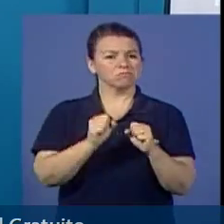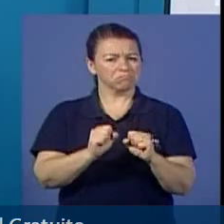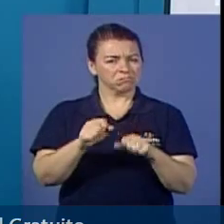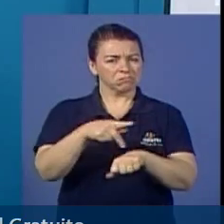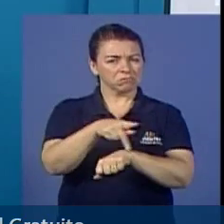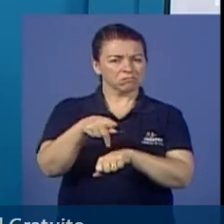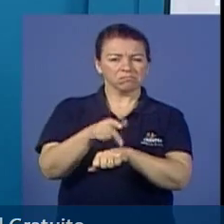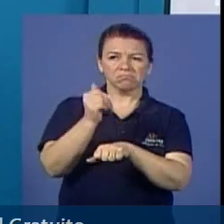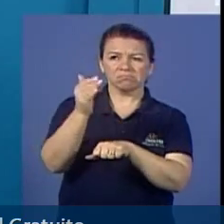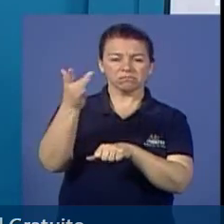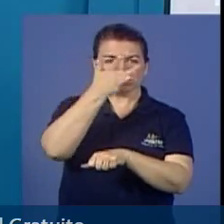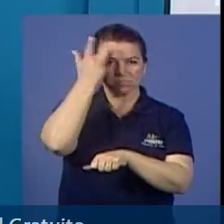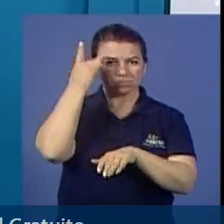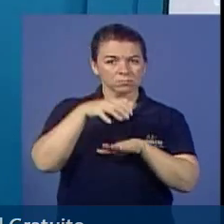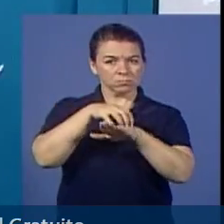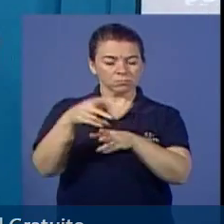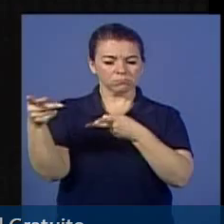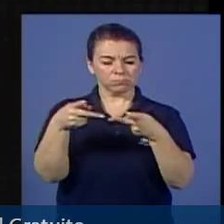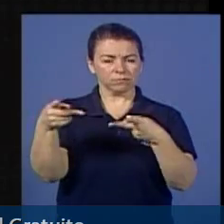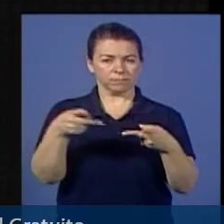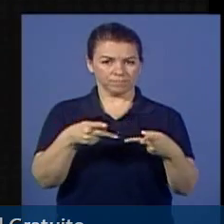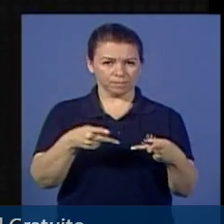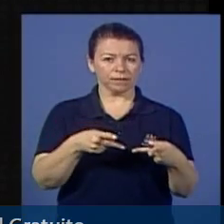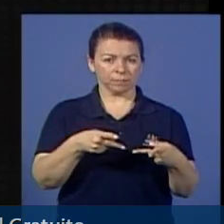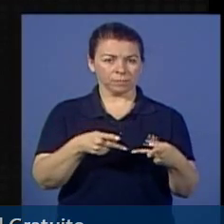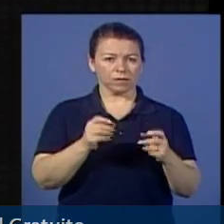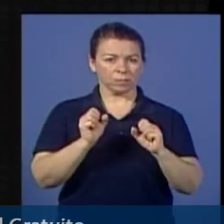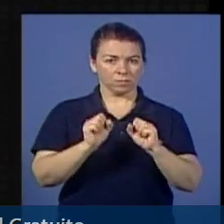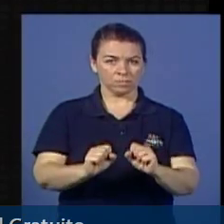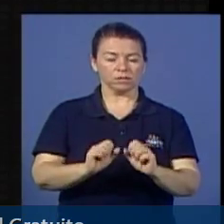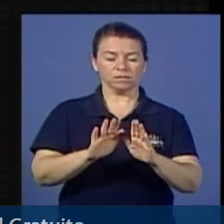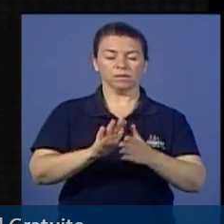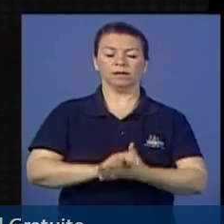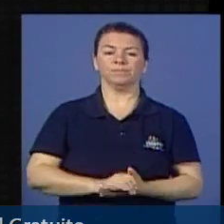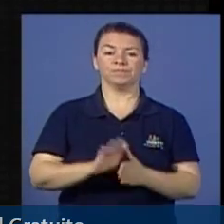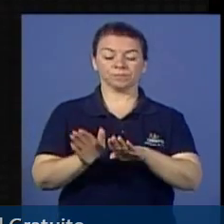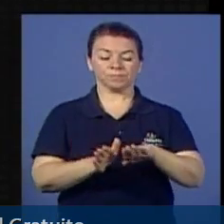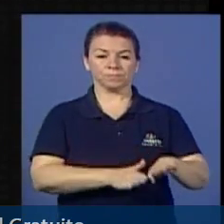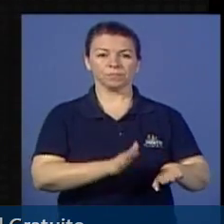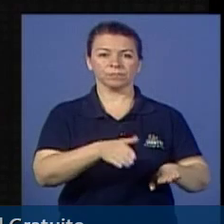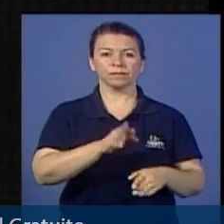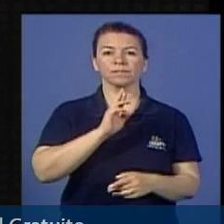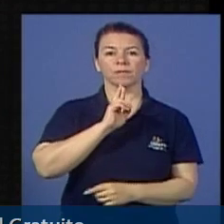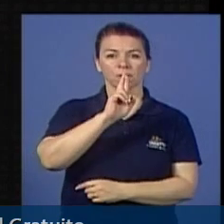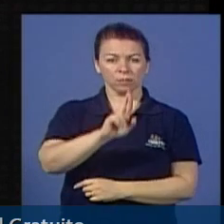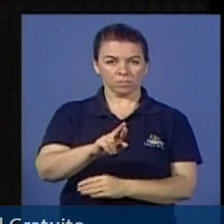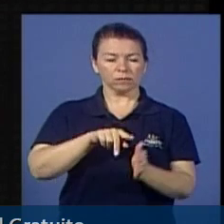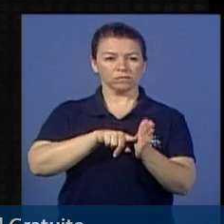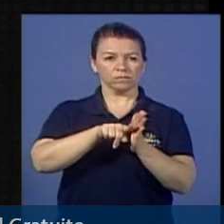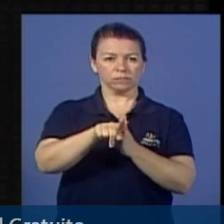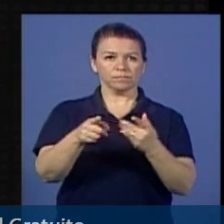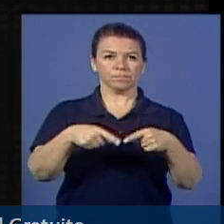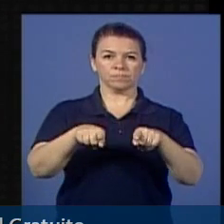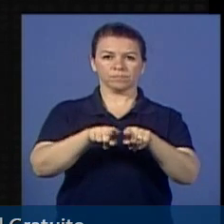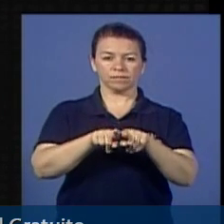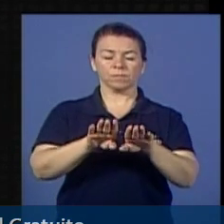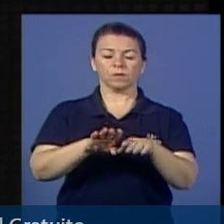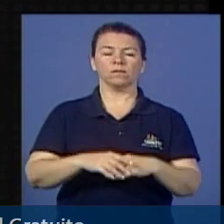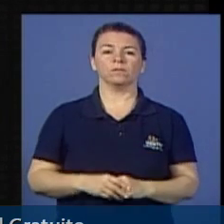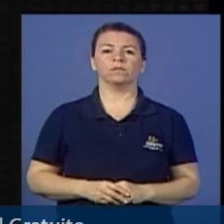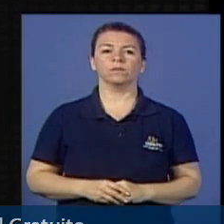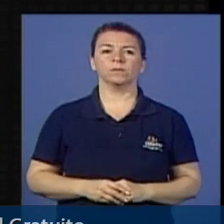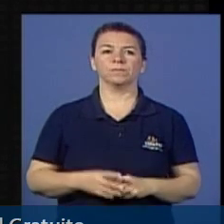estrangeiros aqui também. Beleza? Então, vem comigo agora. Vamos resolver a questão. Então, vamos de novo para a questão. Coruja, volta